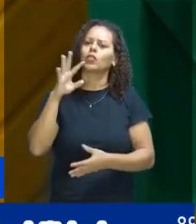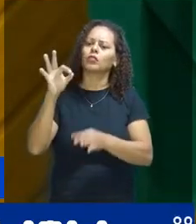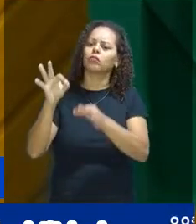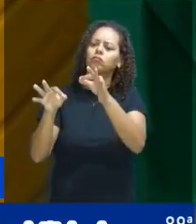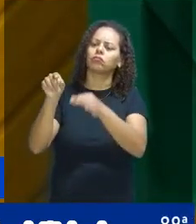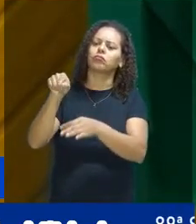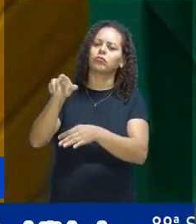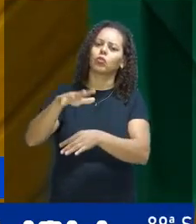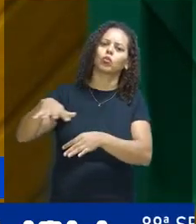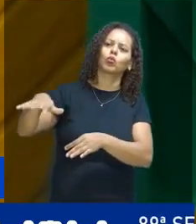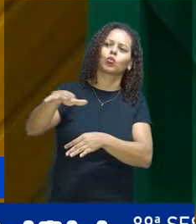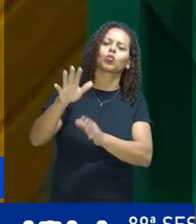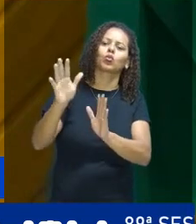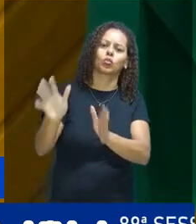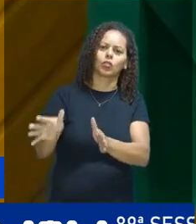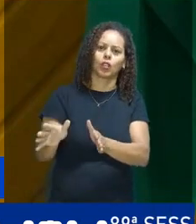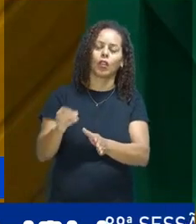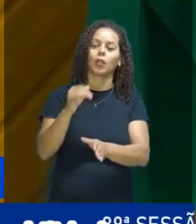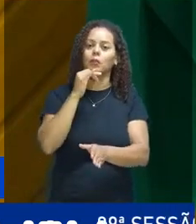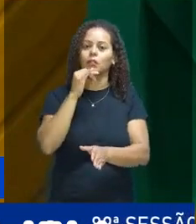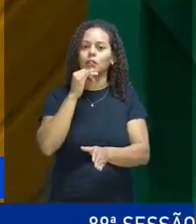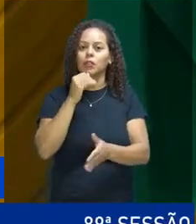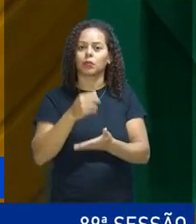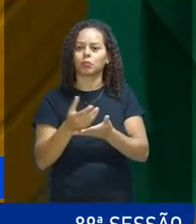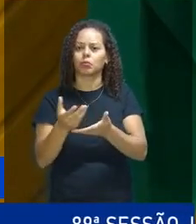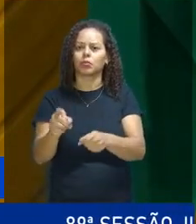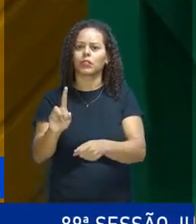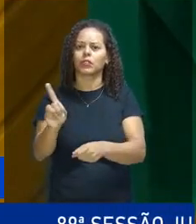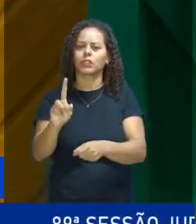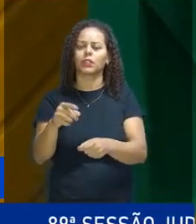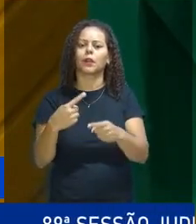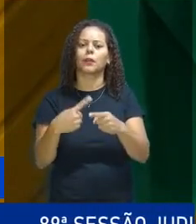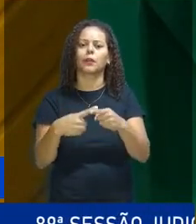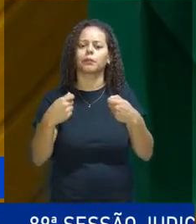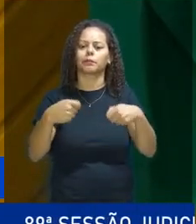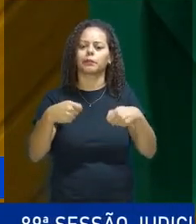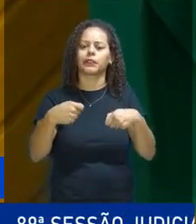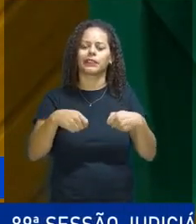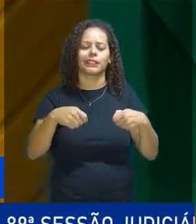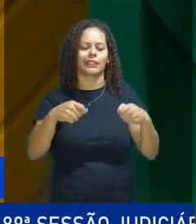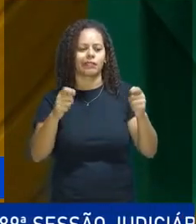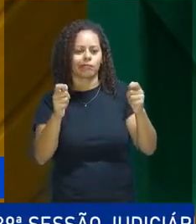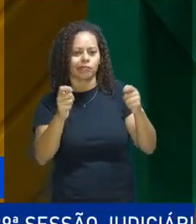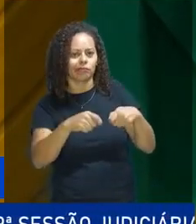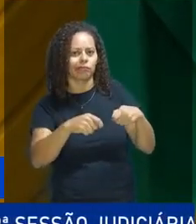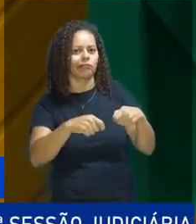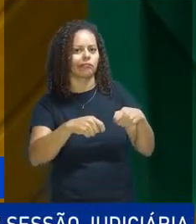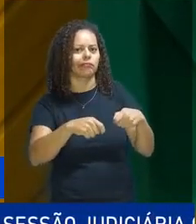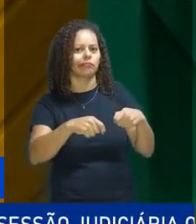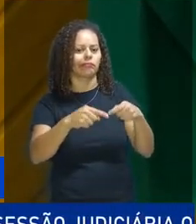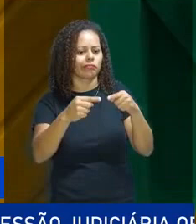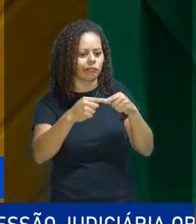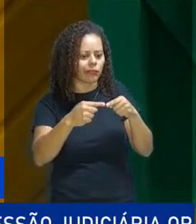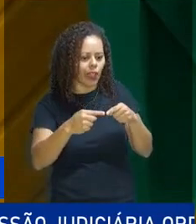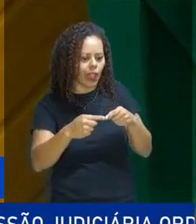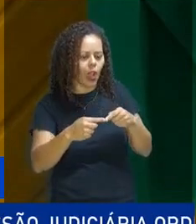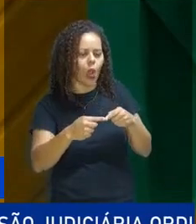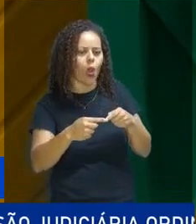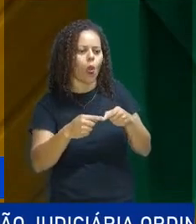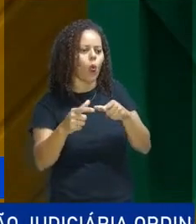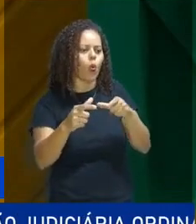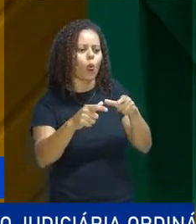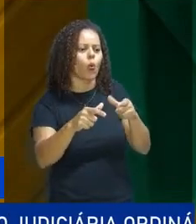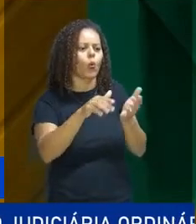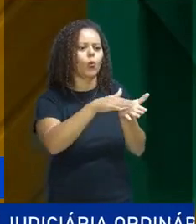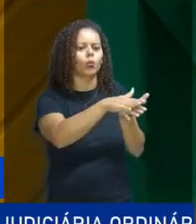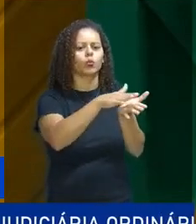tribunal, que envolve a sindicabilidade, a possibilidade de sindicabilidade. A Procuradora Regional Sara Tereza, de pele clara,